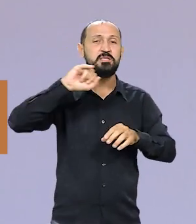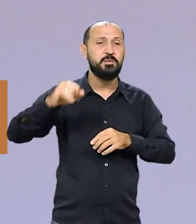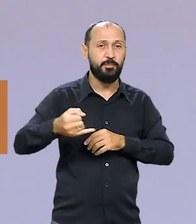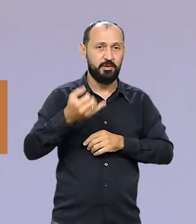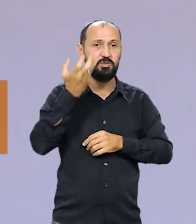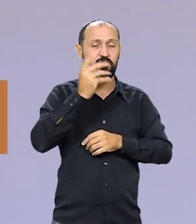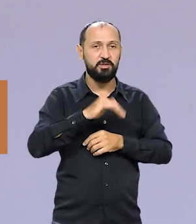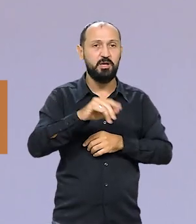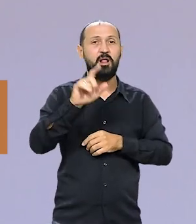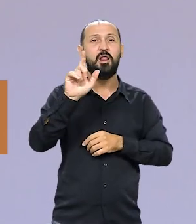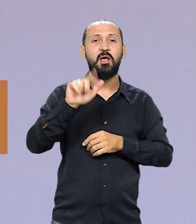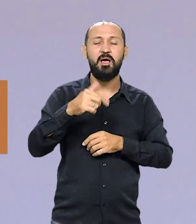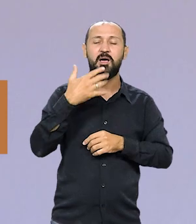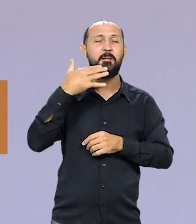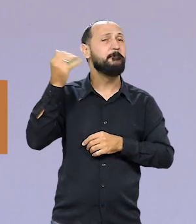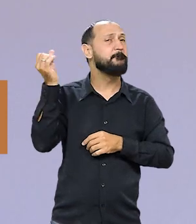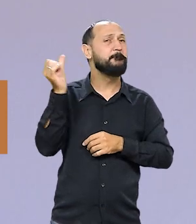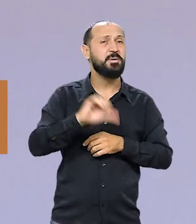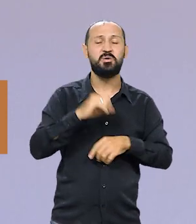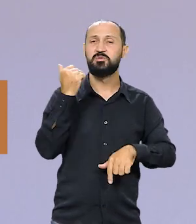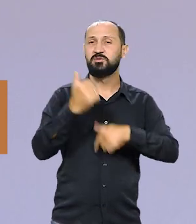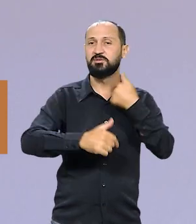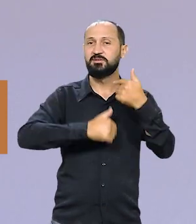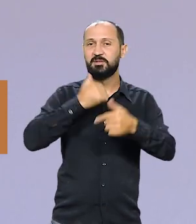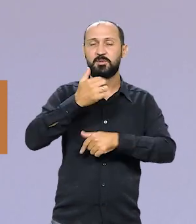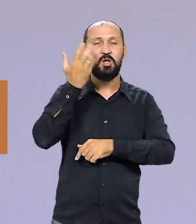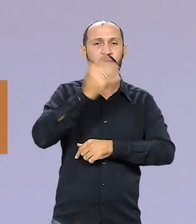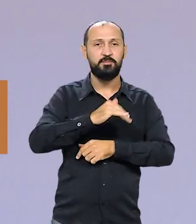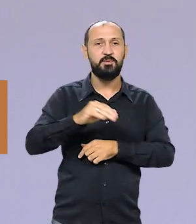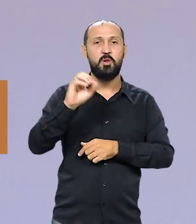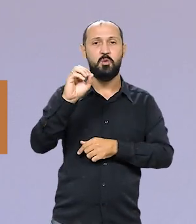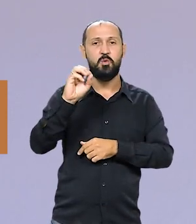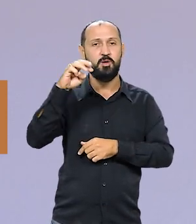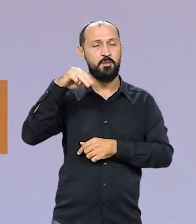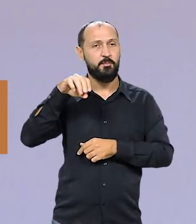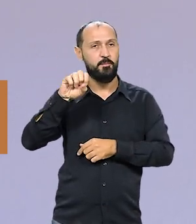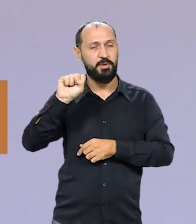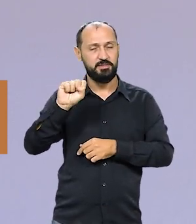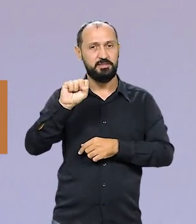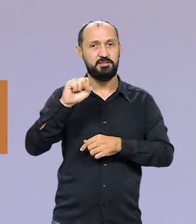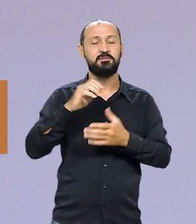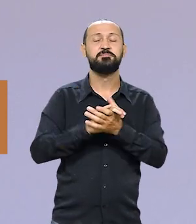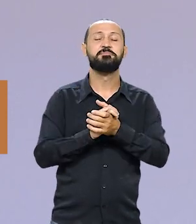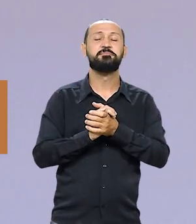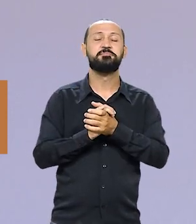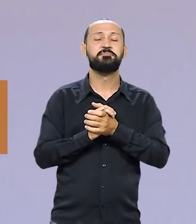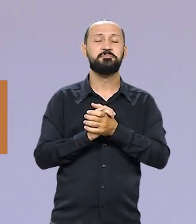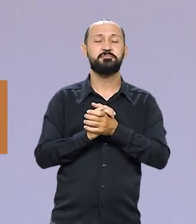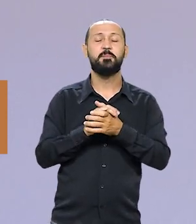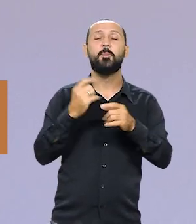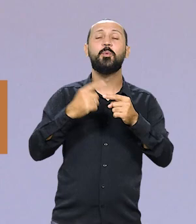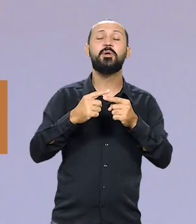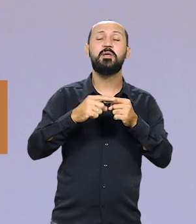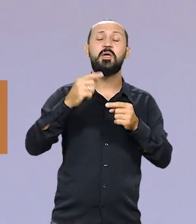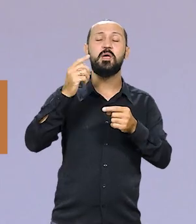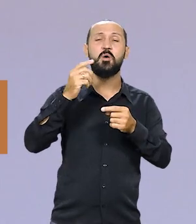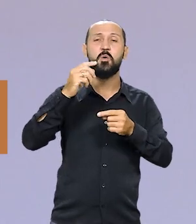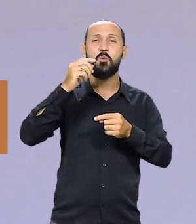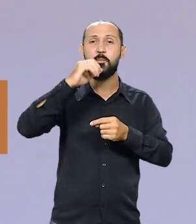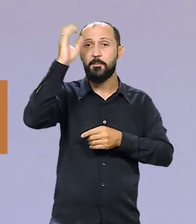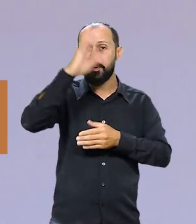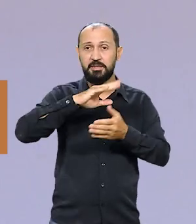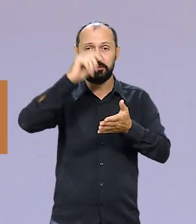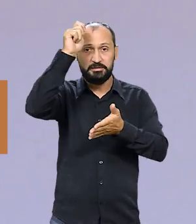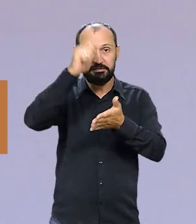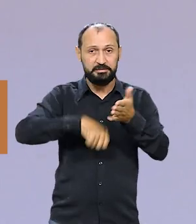sexual de crianças é tida como uma das piores formas de trabalho infantil pela Organização Internacional do Trabalho. Que o Brasil, na verdade,